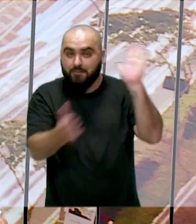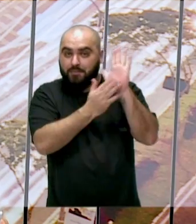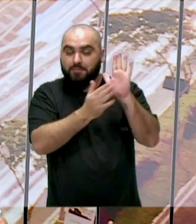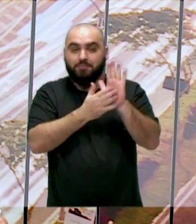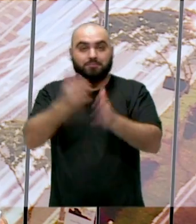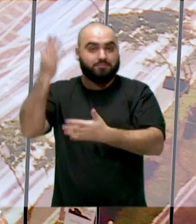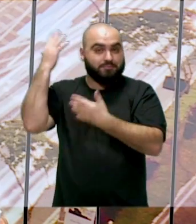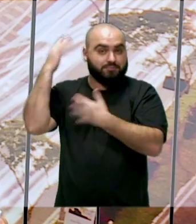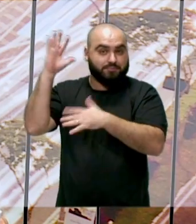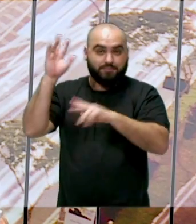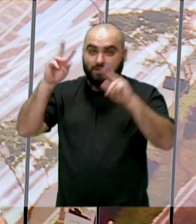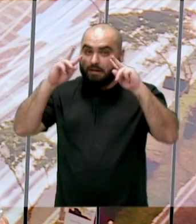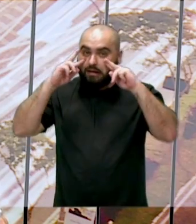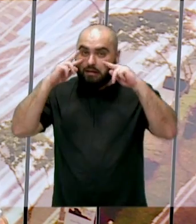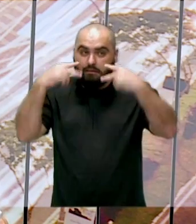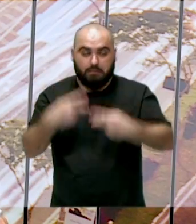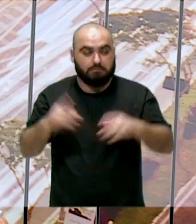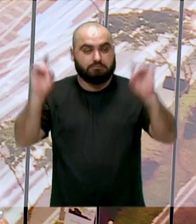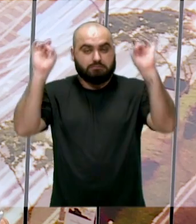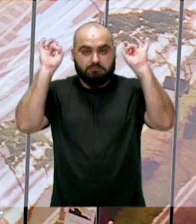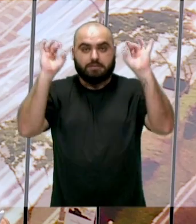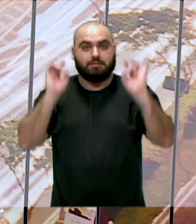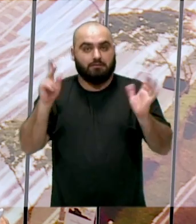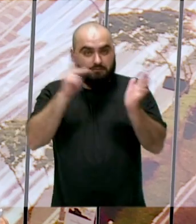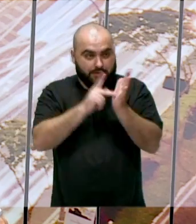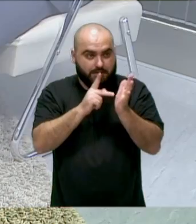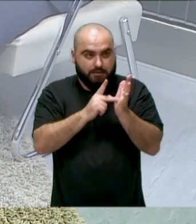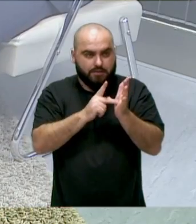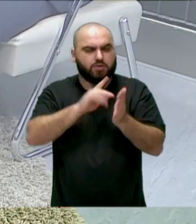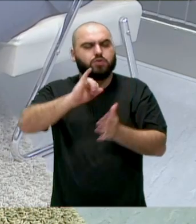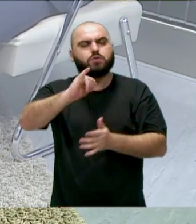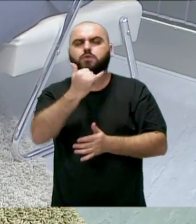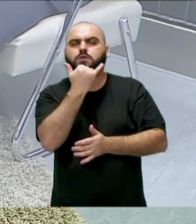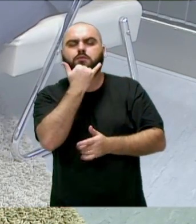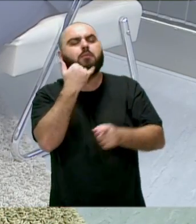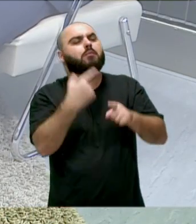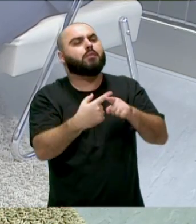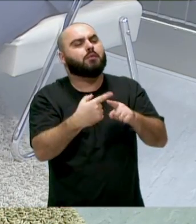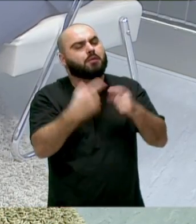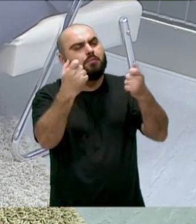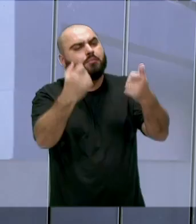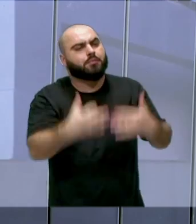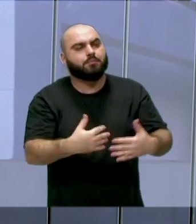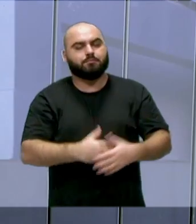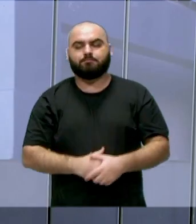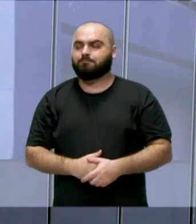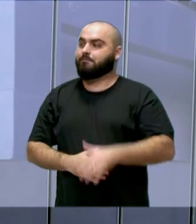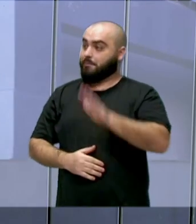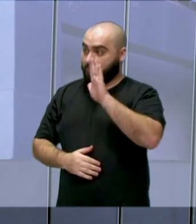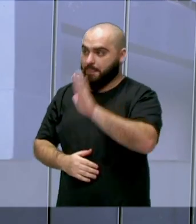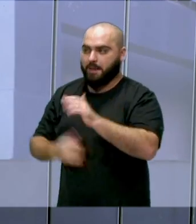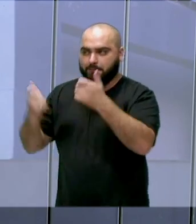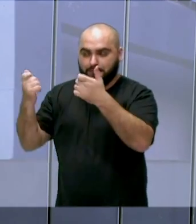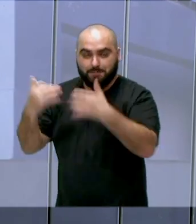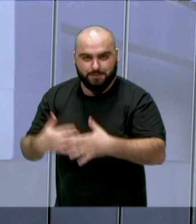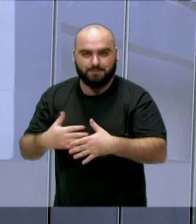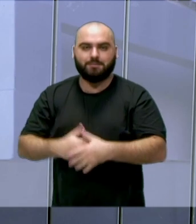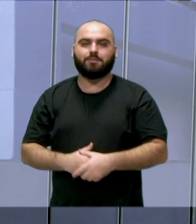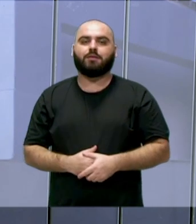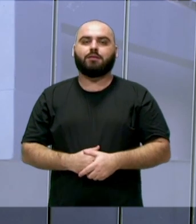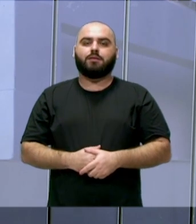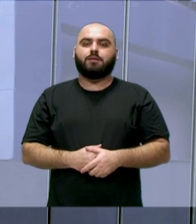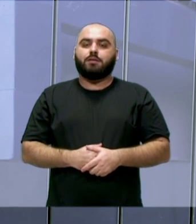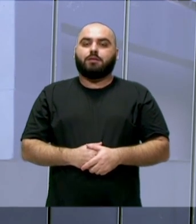de reconhecimento e congratulações. O que justificou essa homenagem, vereador? Maurício, exatamente. A gente